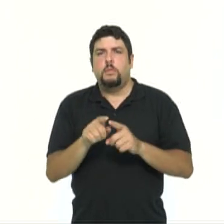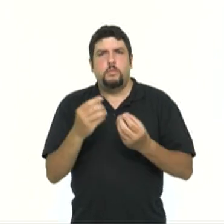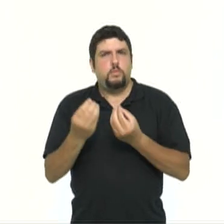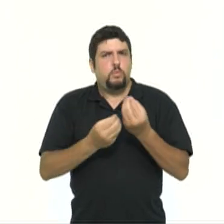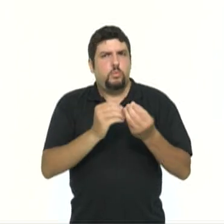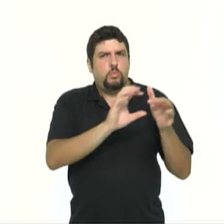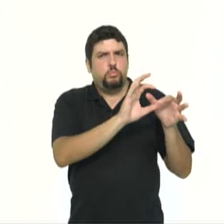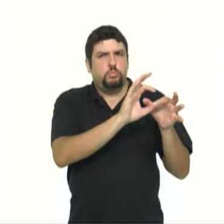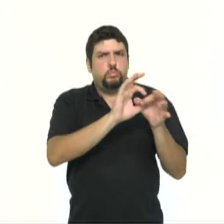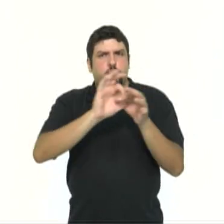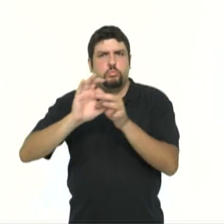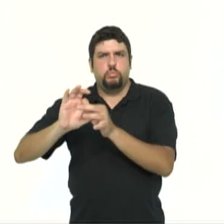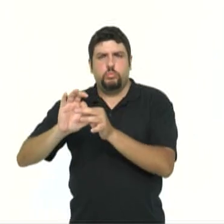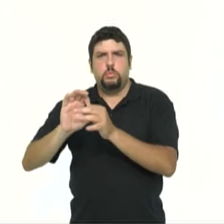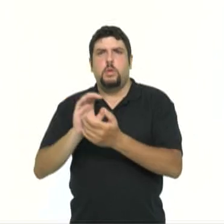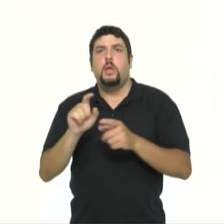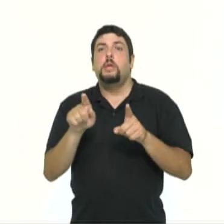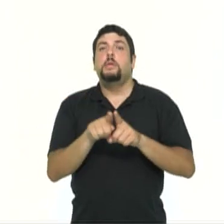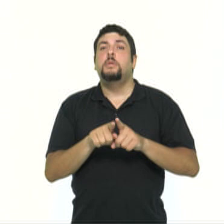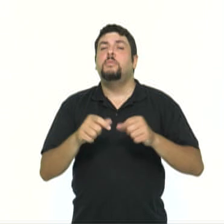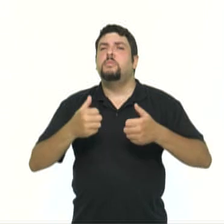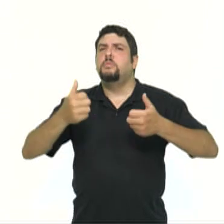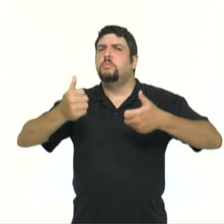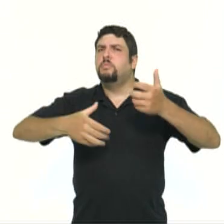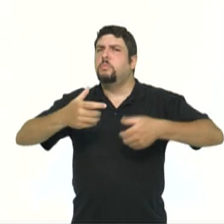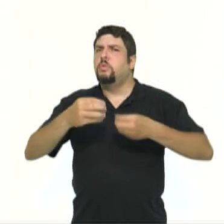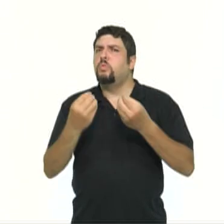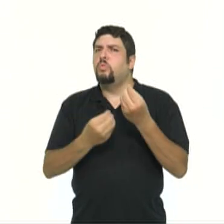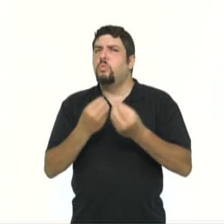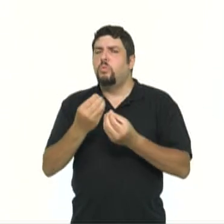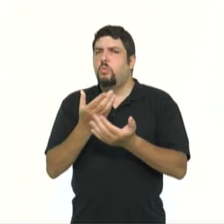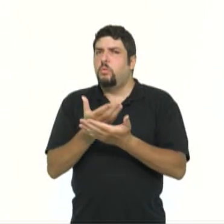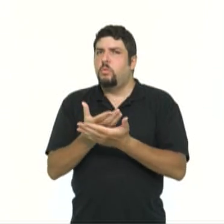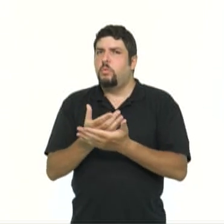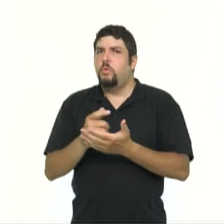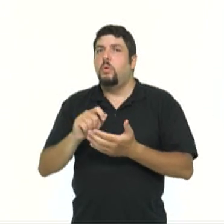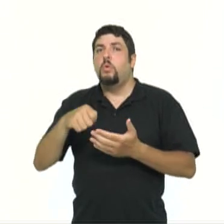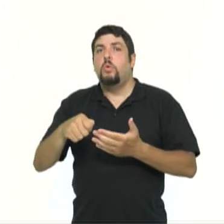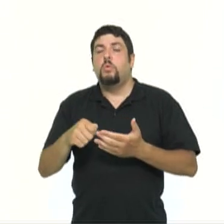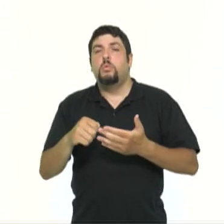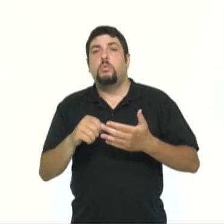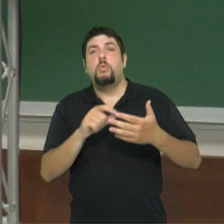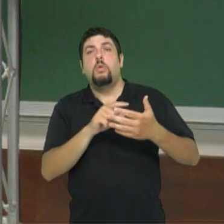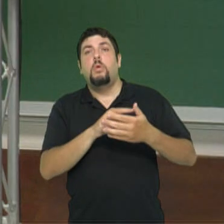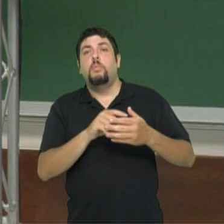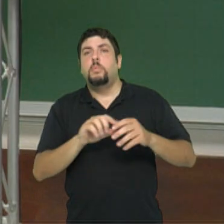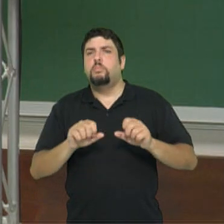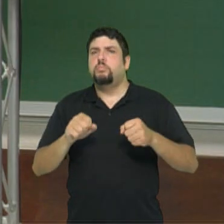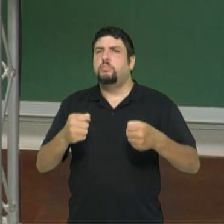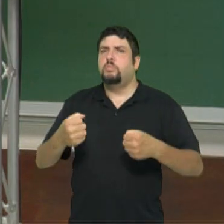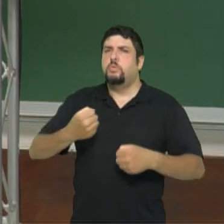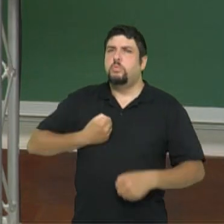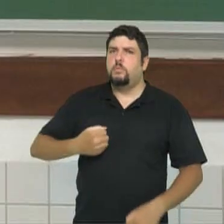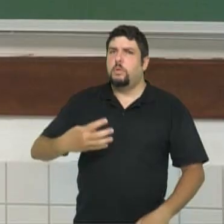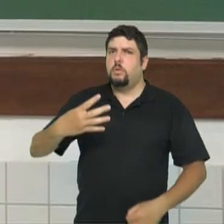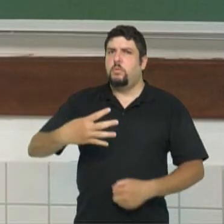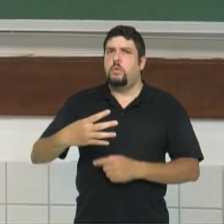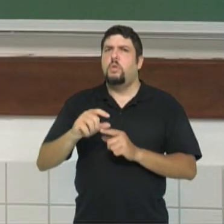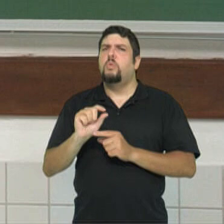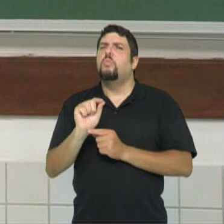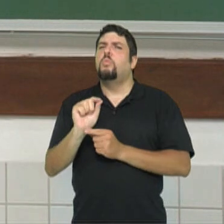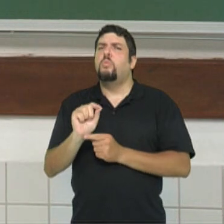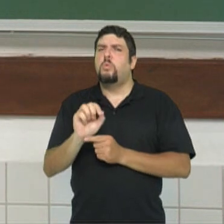coesivos presentes neste texto e vamos estudar um pouco sobre a competência de número 4, que ela é uma